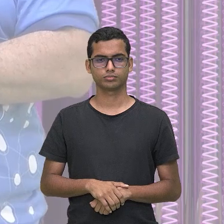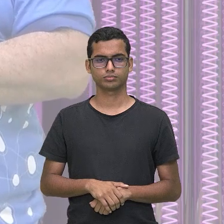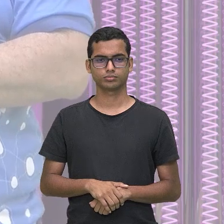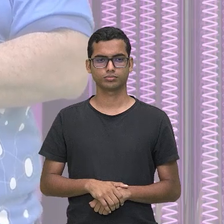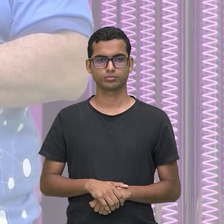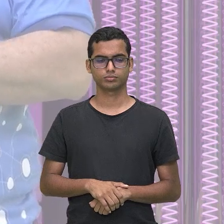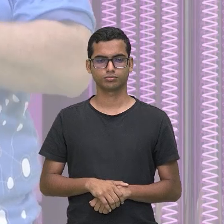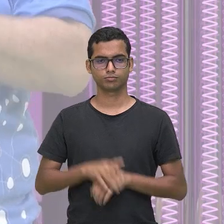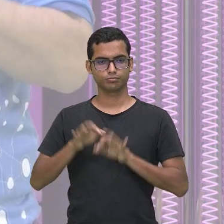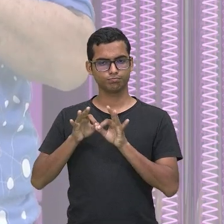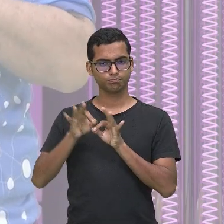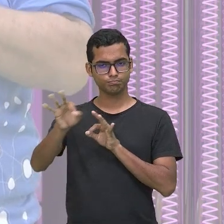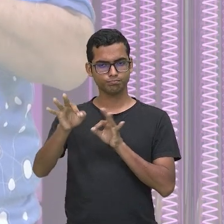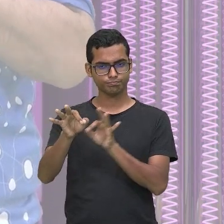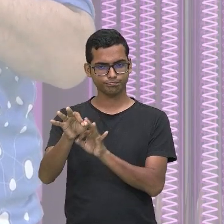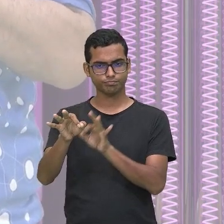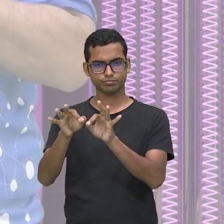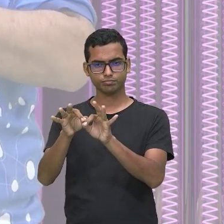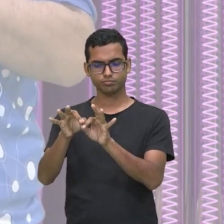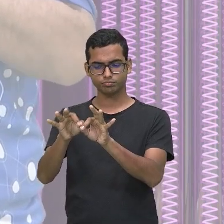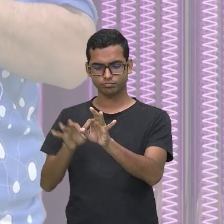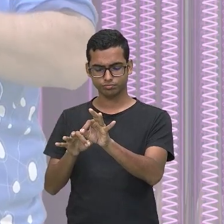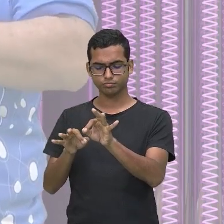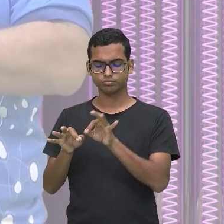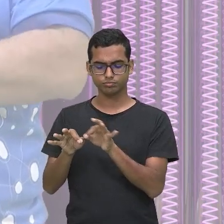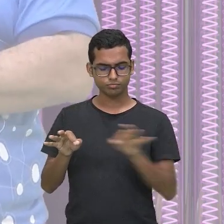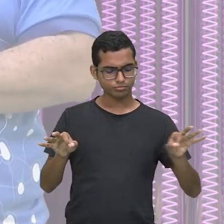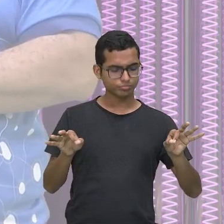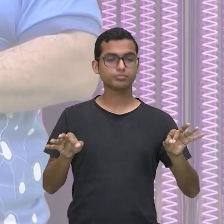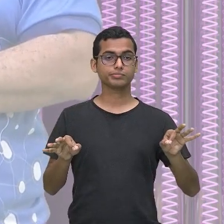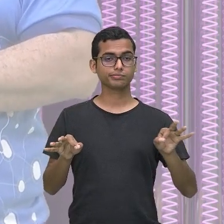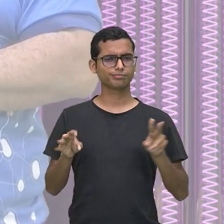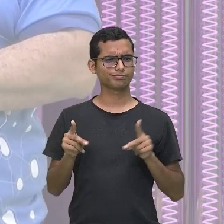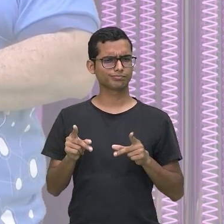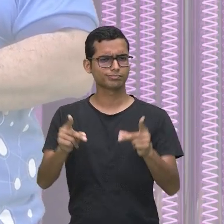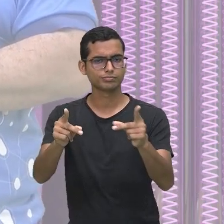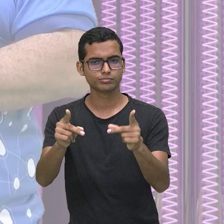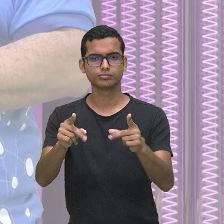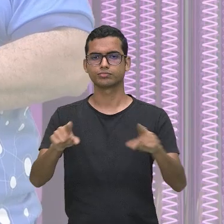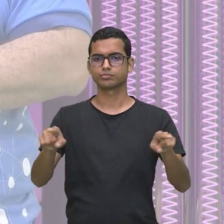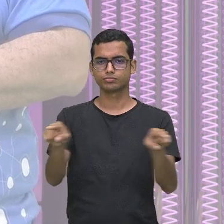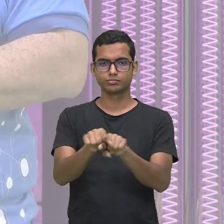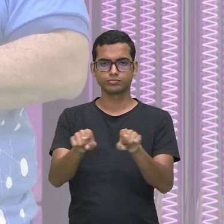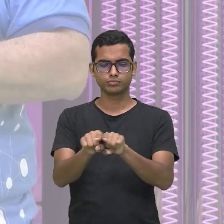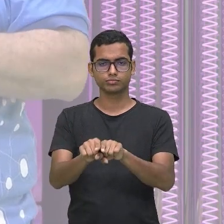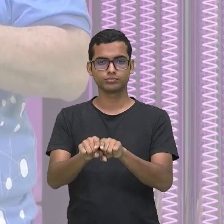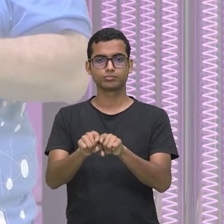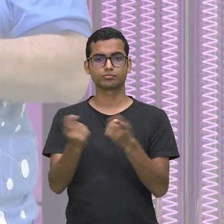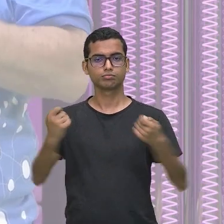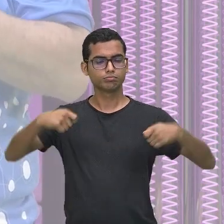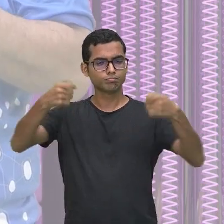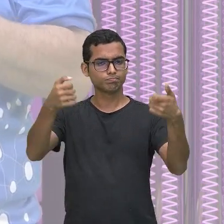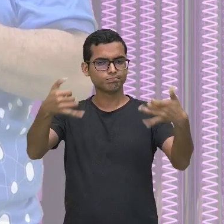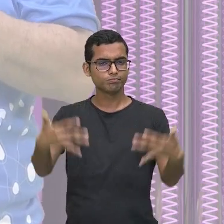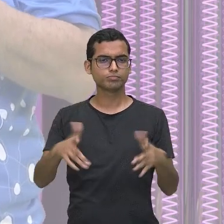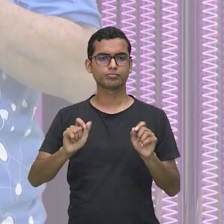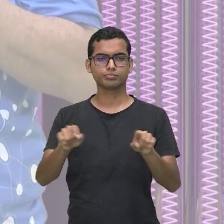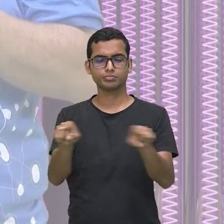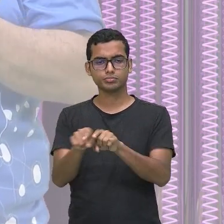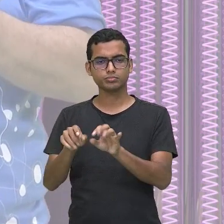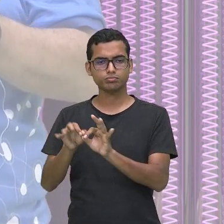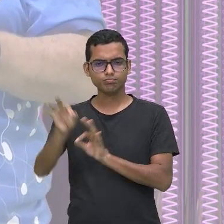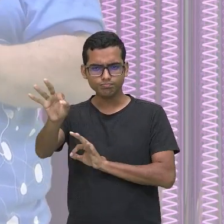um plano, ele é formado por infinitas retas, ou melhor, podemos ainda dizer que um plano, ele é formado